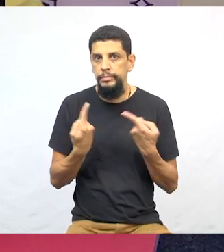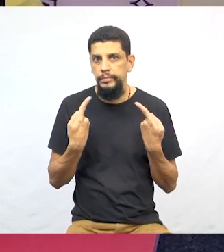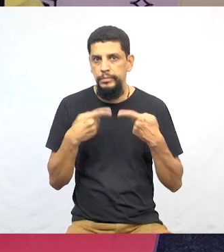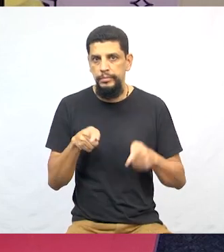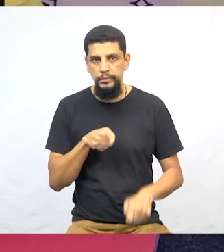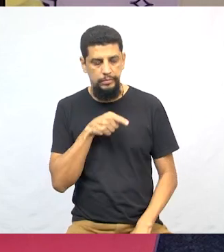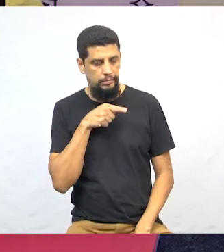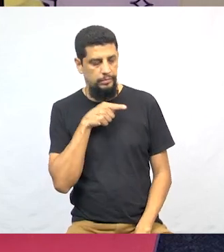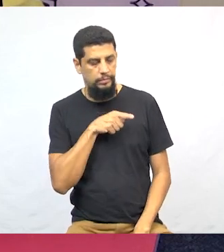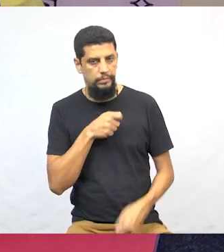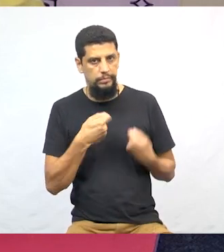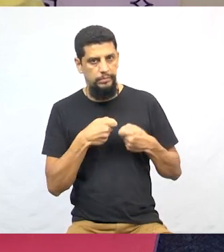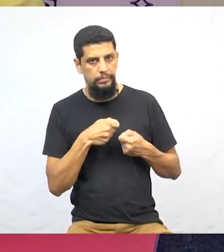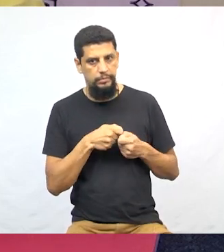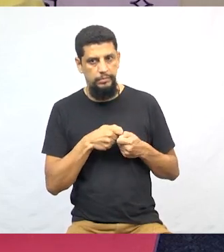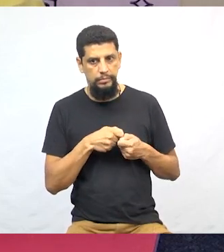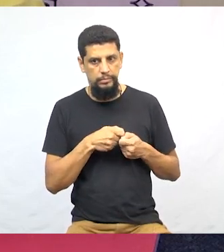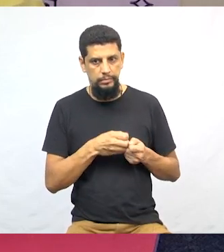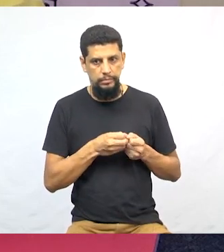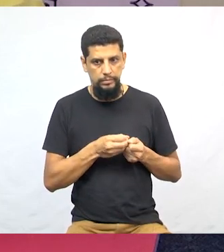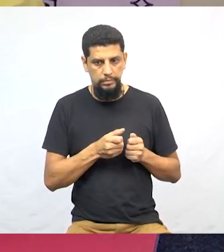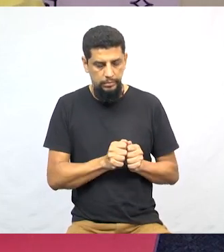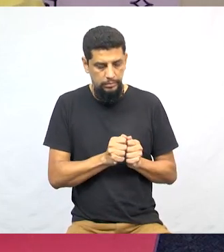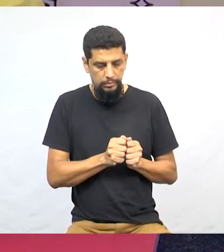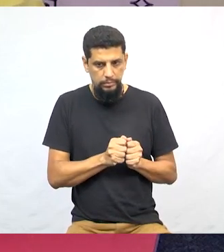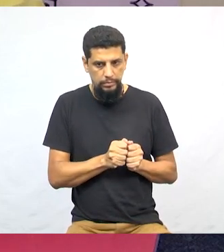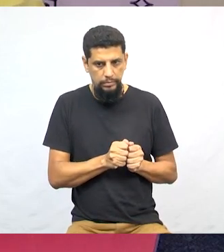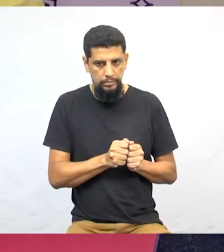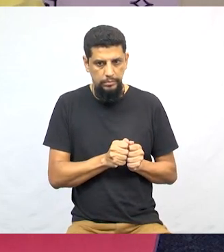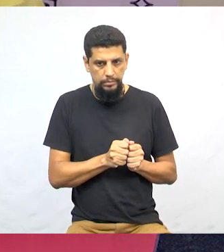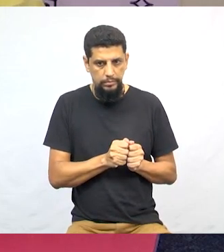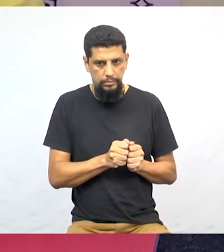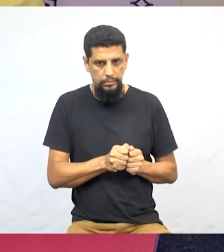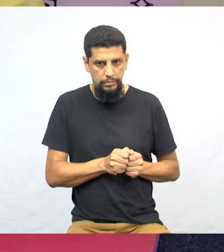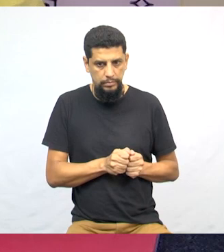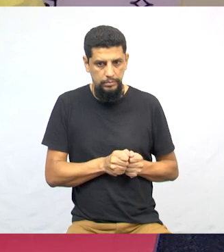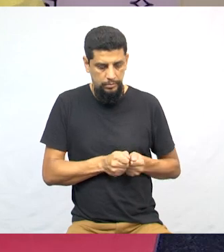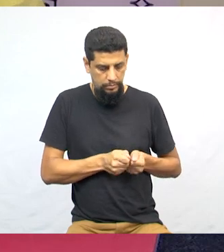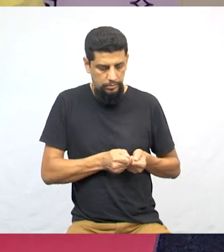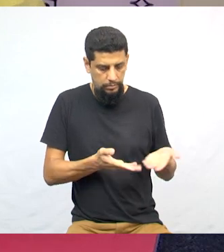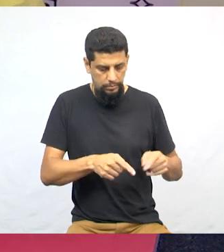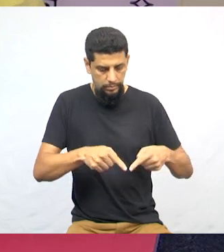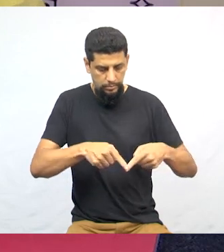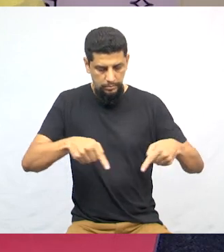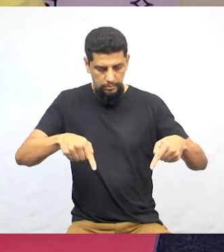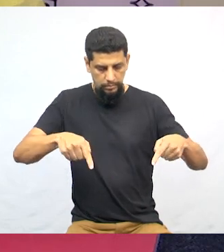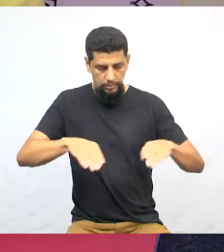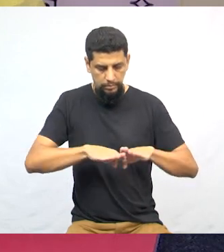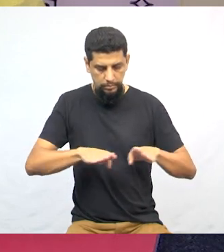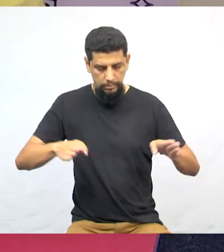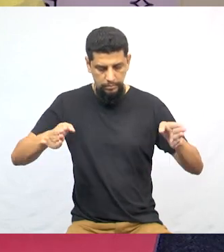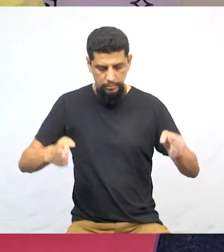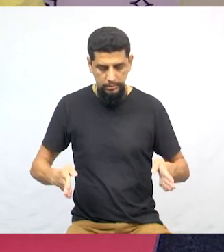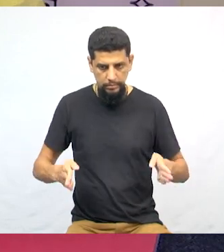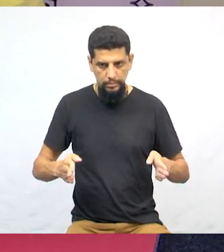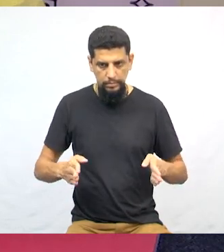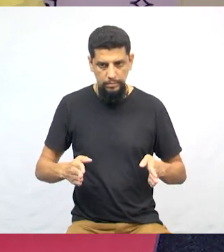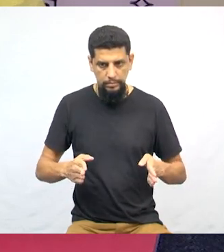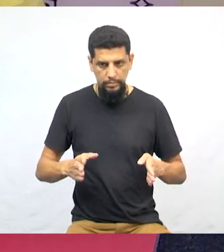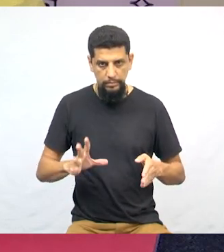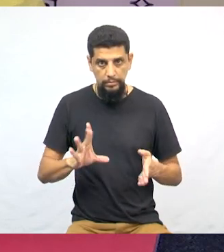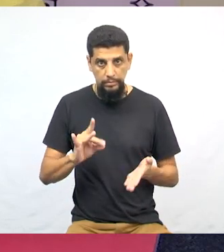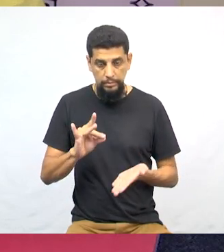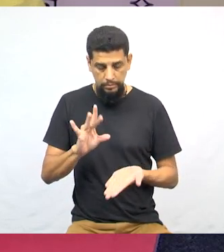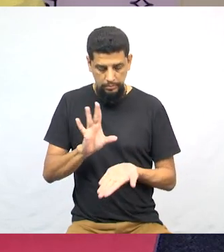Qual é o desafio? Você tem que jogar a sua bolinha, rolar ela aqui na mesa e ela tem que